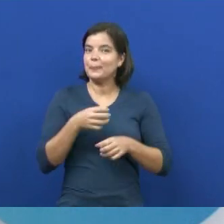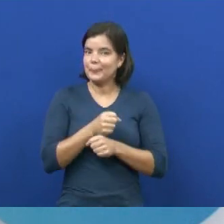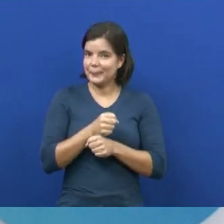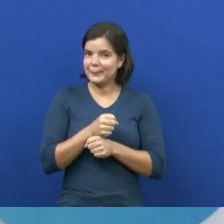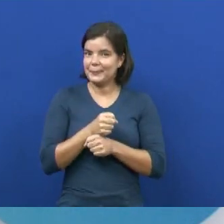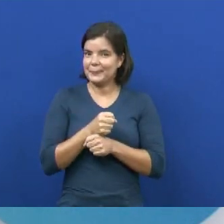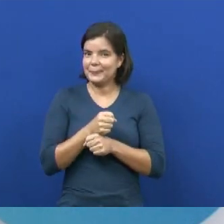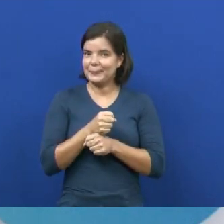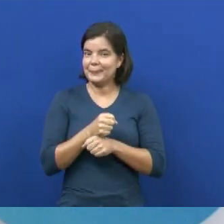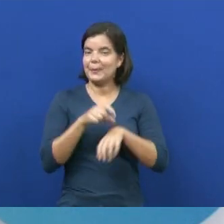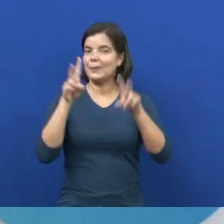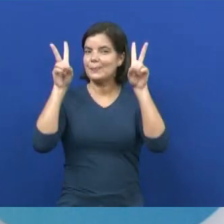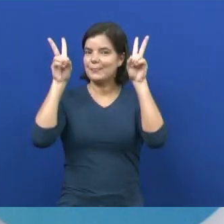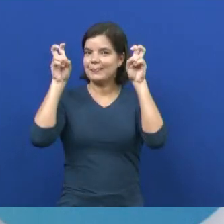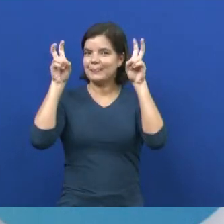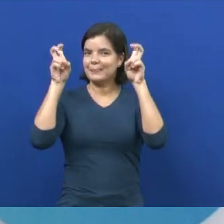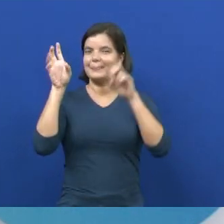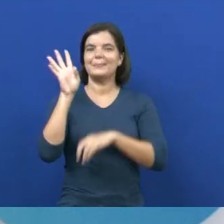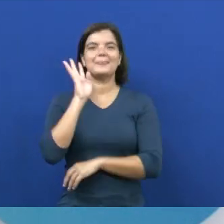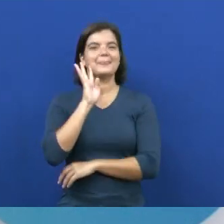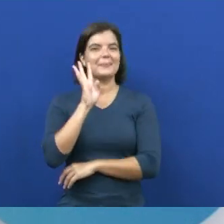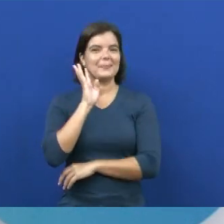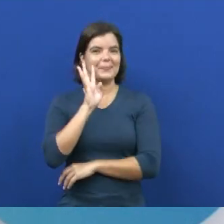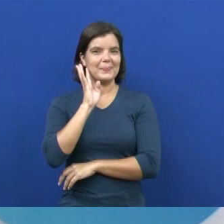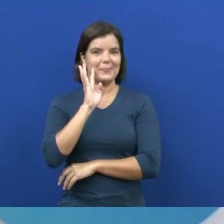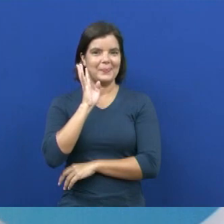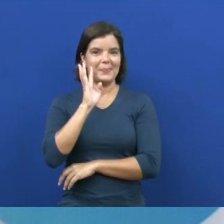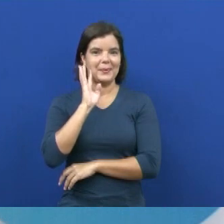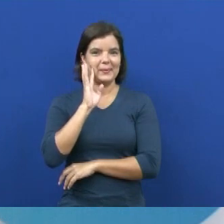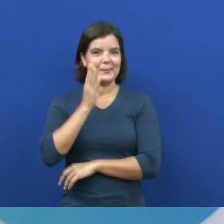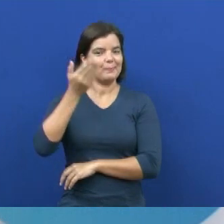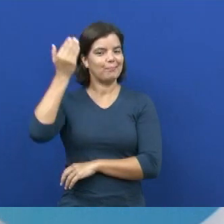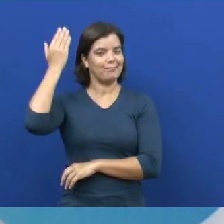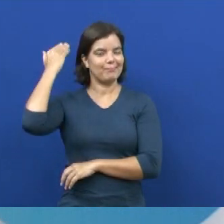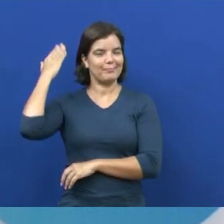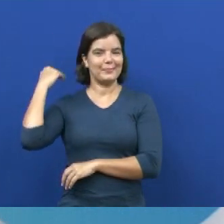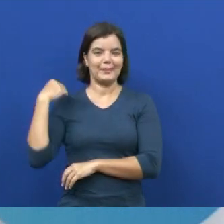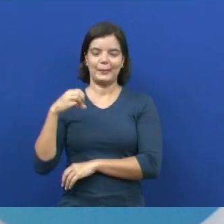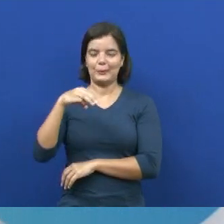Preparados para esse tema muito legal sobre a Idade Moderna?